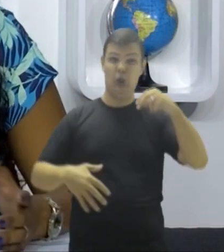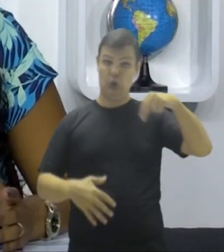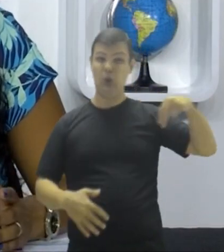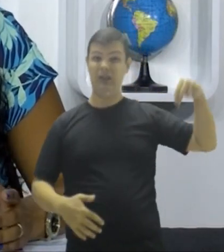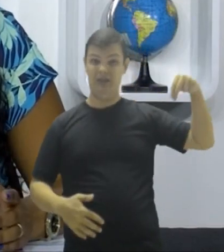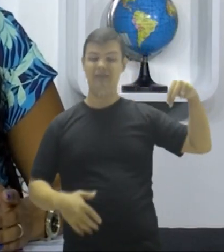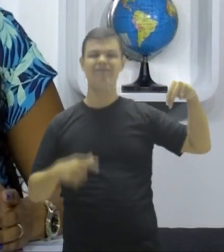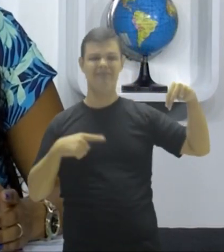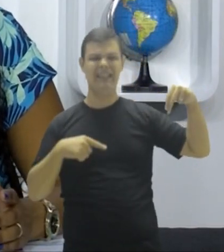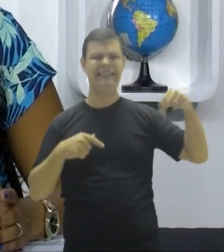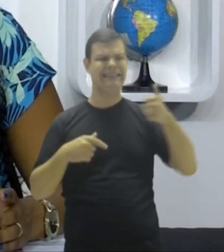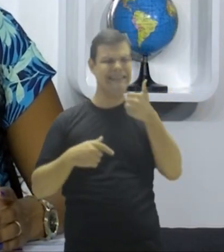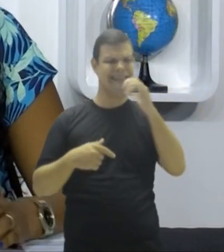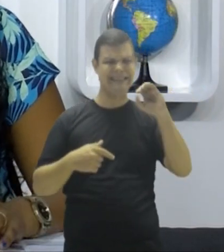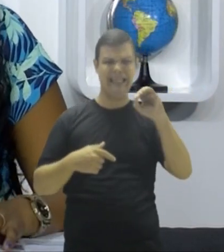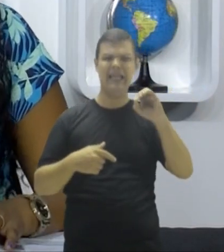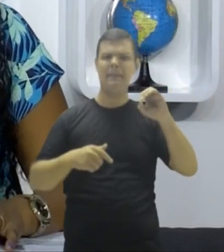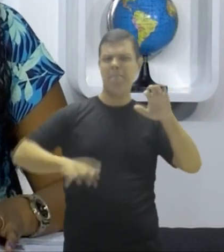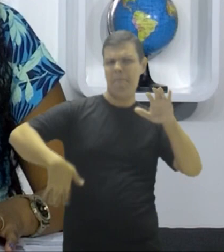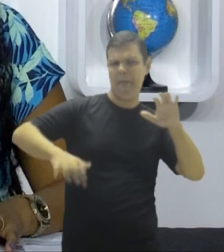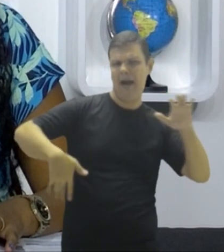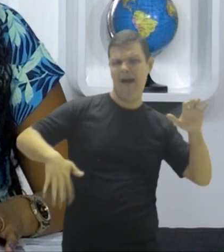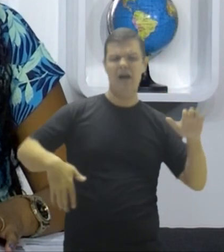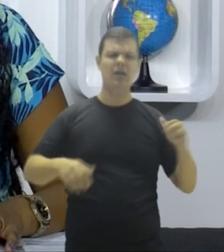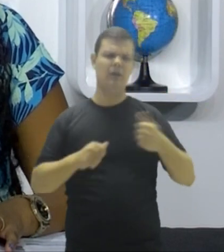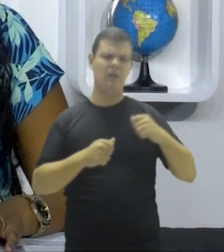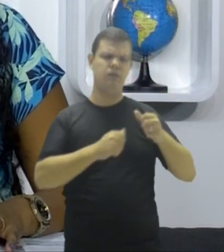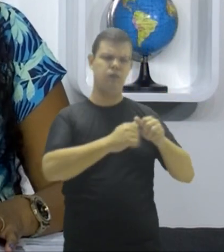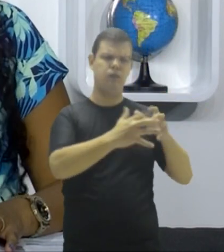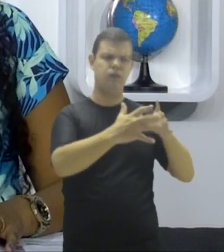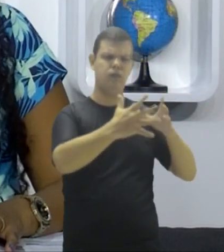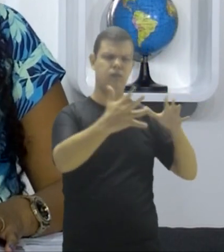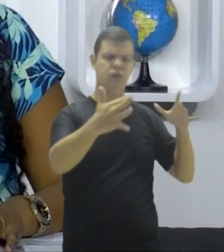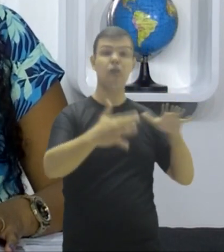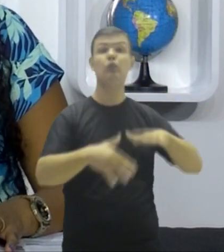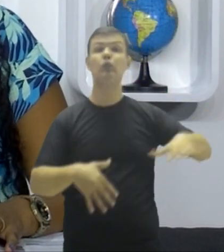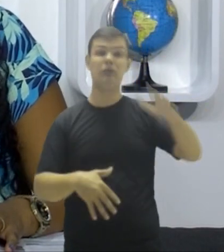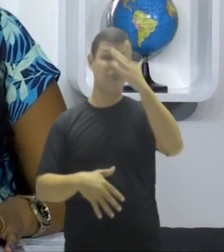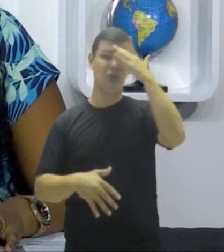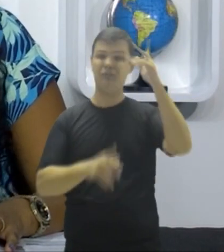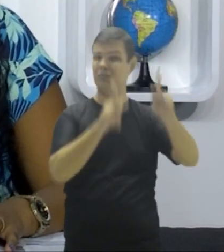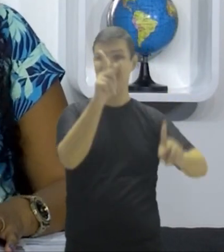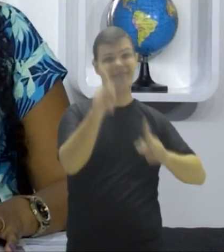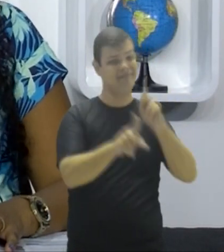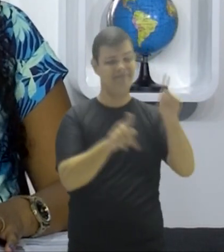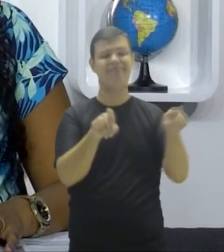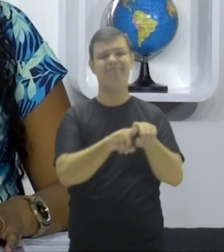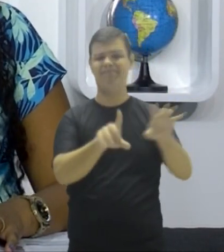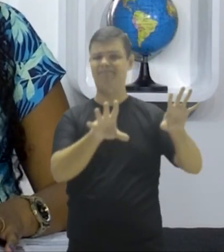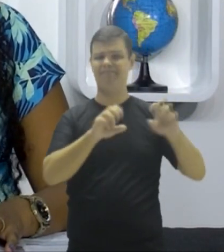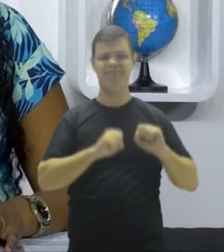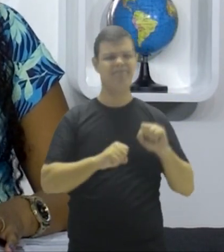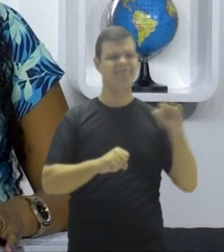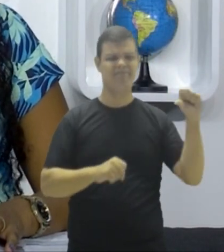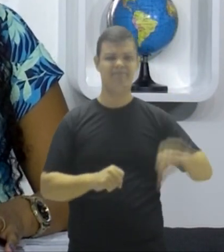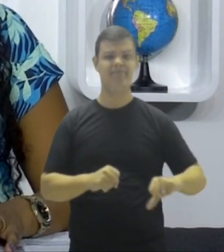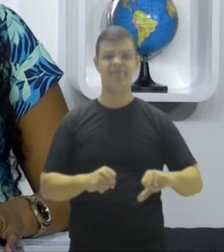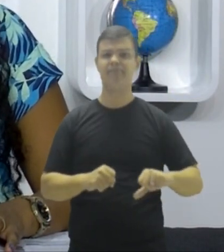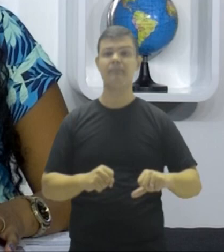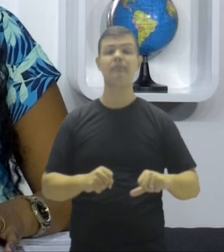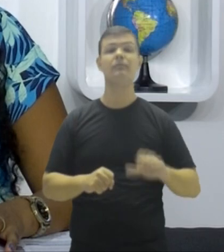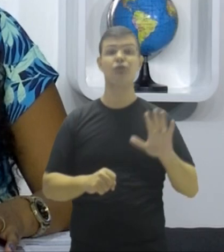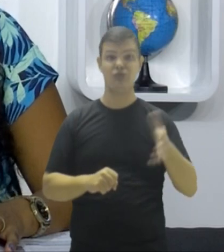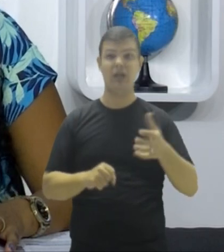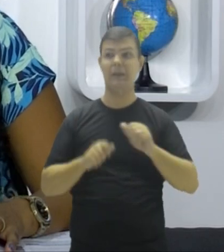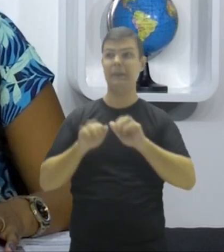Mais de 100 praias foram atingidas, atingindo a vida marinha e a população também. Aqui foi na costa, já